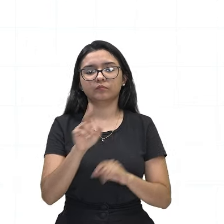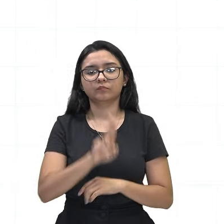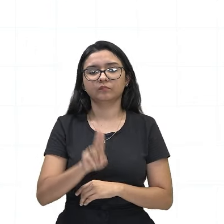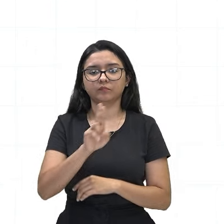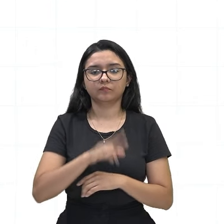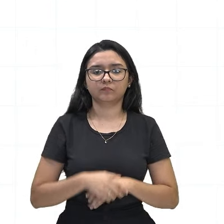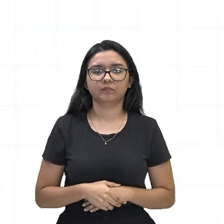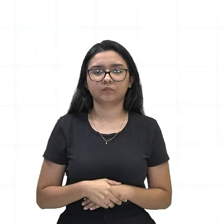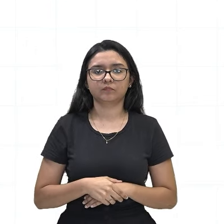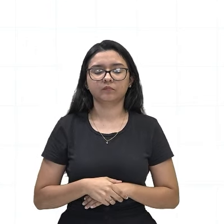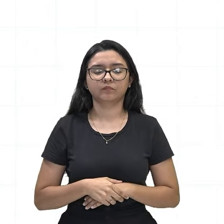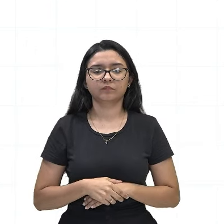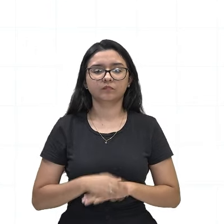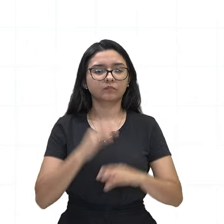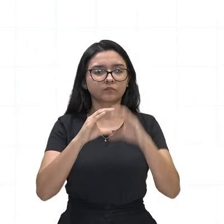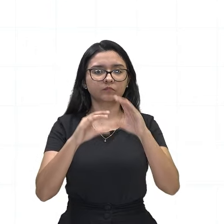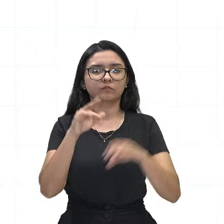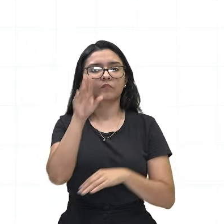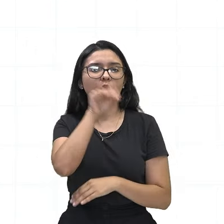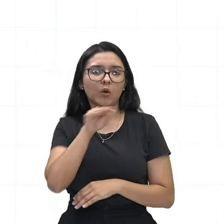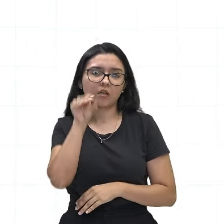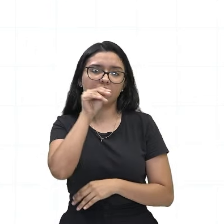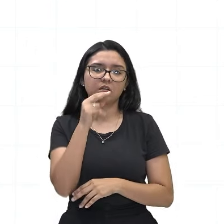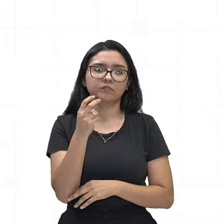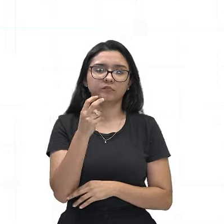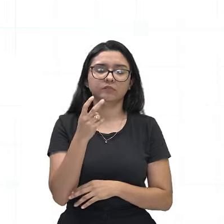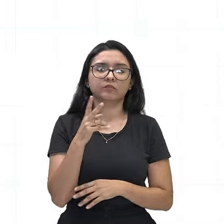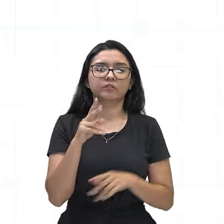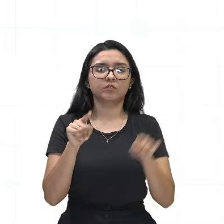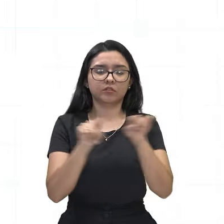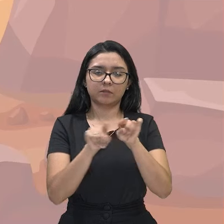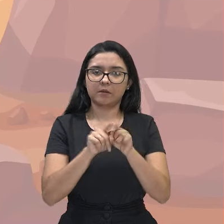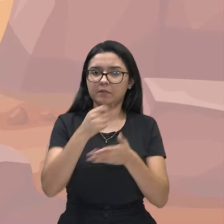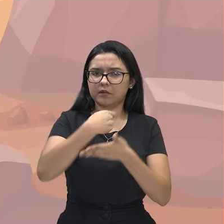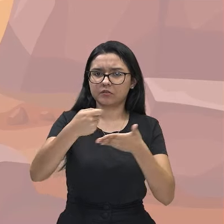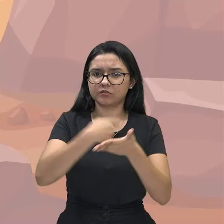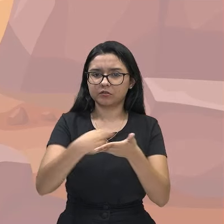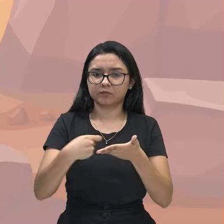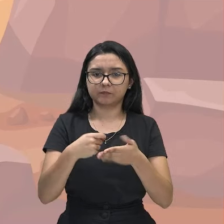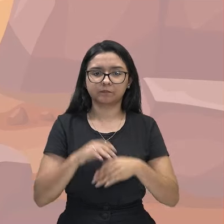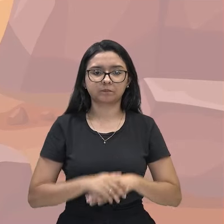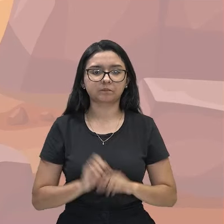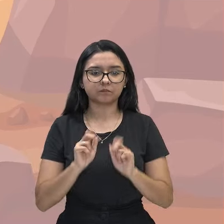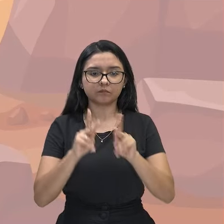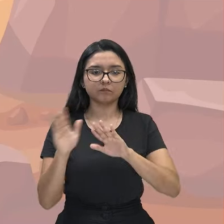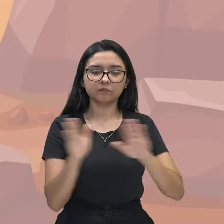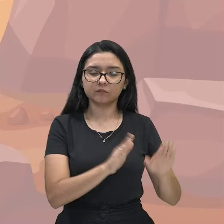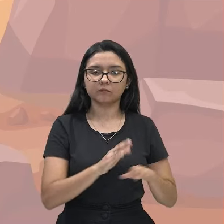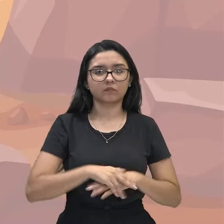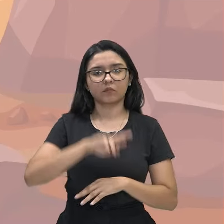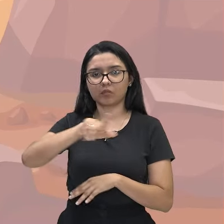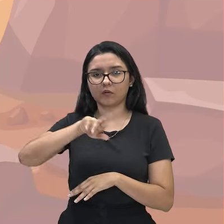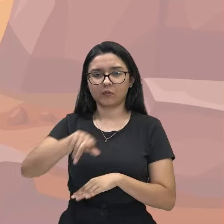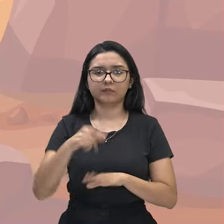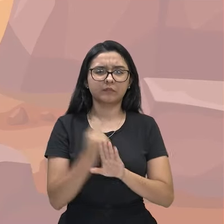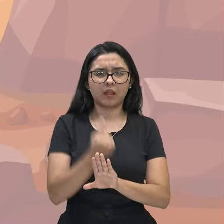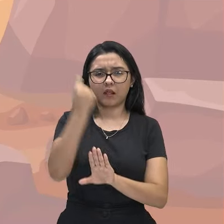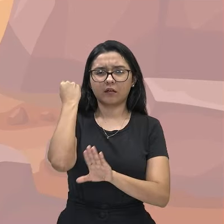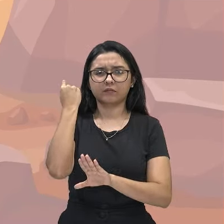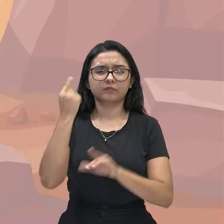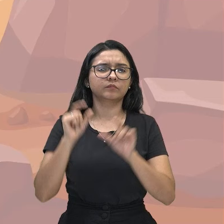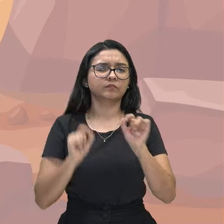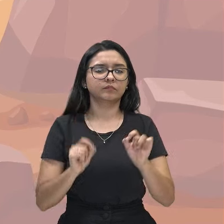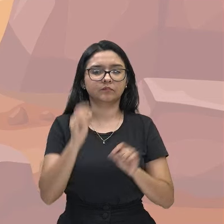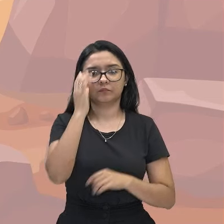pela fala, pela oralidade e pela escrita? Muito bem. Não. Desde a pré-história, os